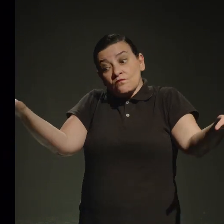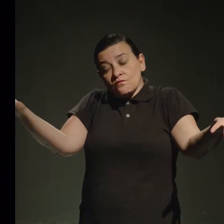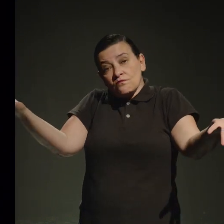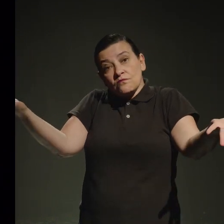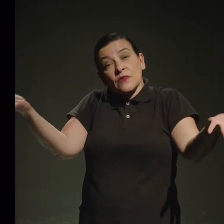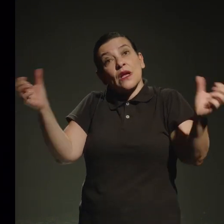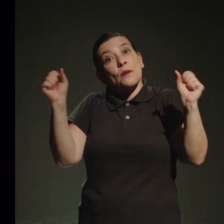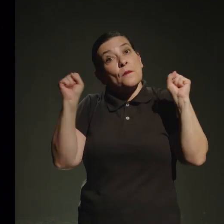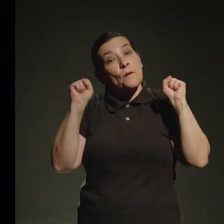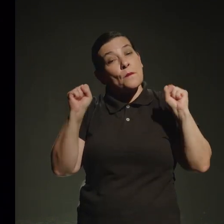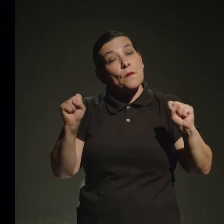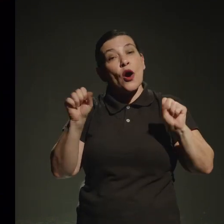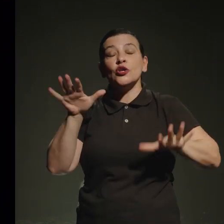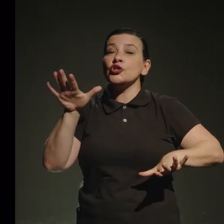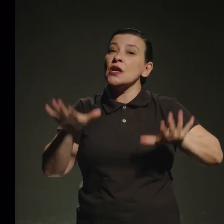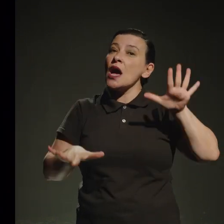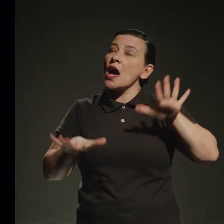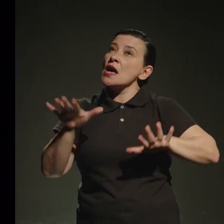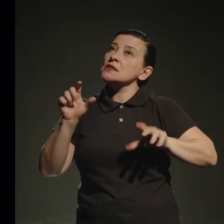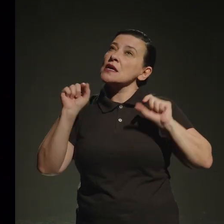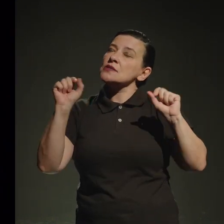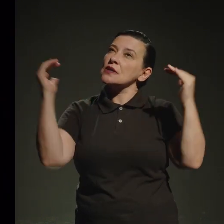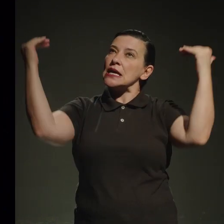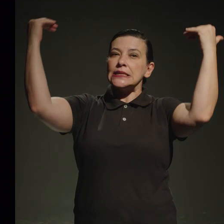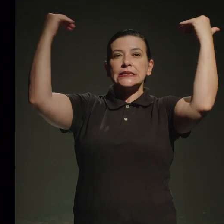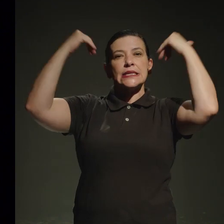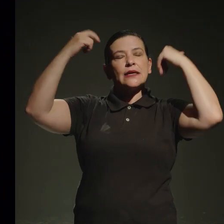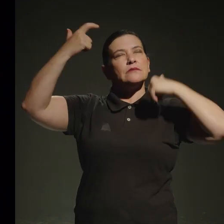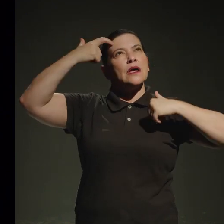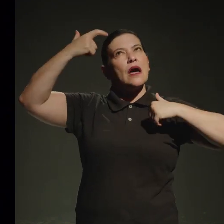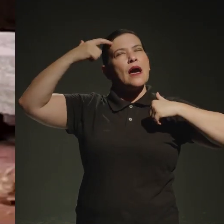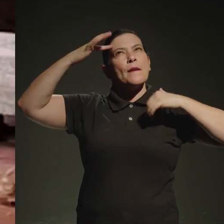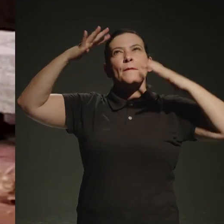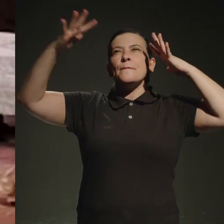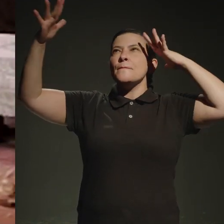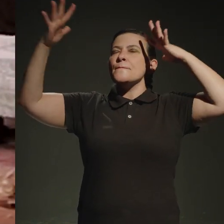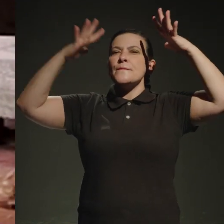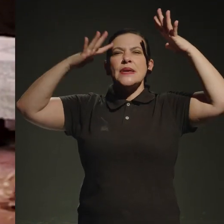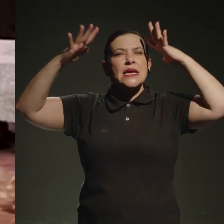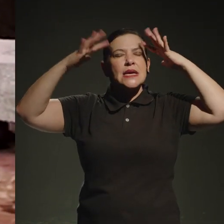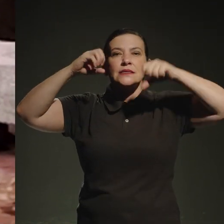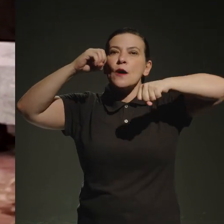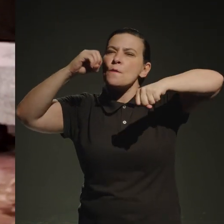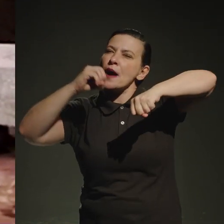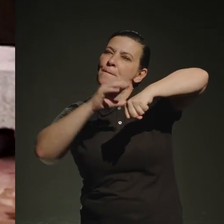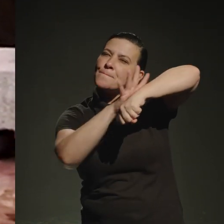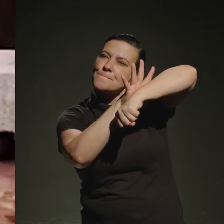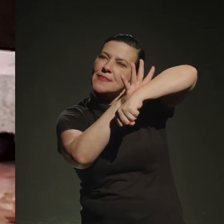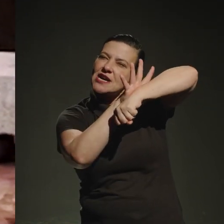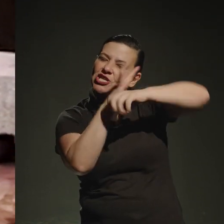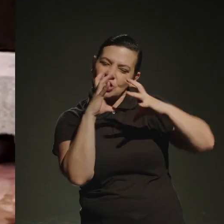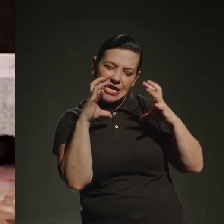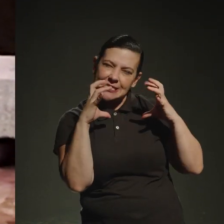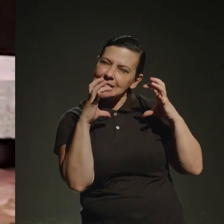um derrame, um aneurisma. Mas não dói, não pulsa, não sangra. No meu corpo, na minha pele, como